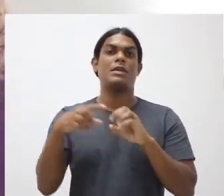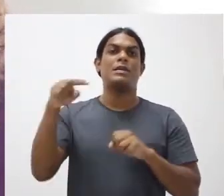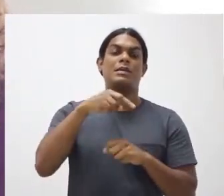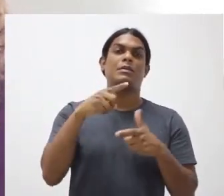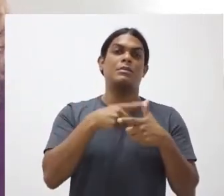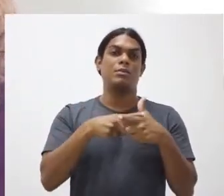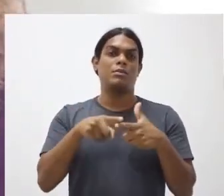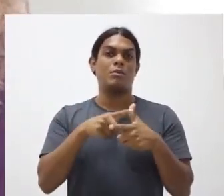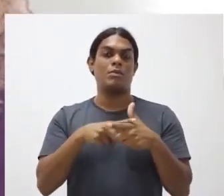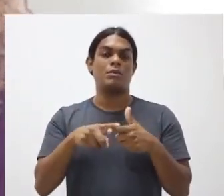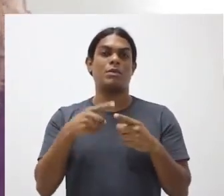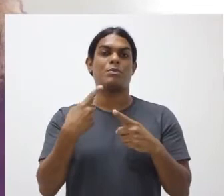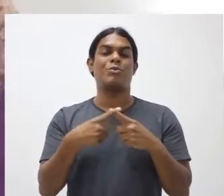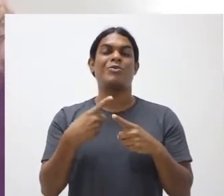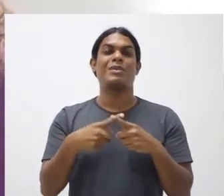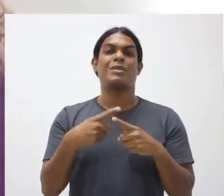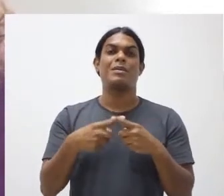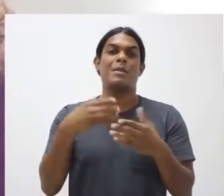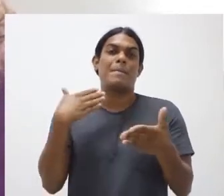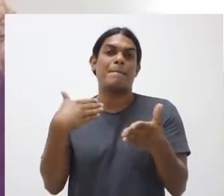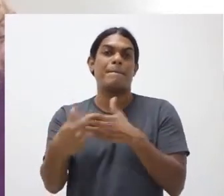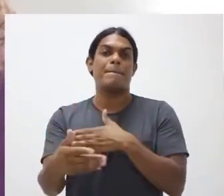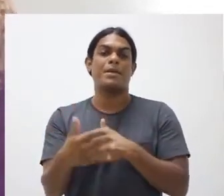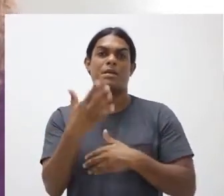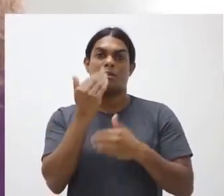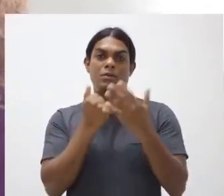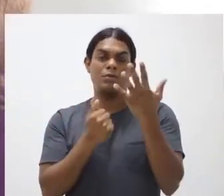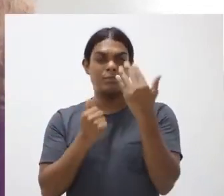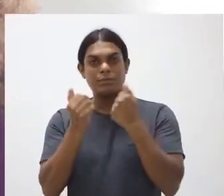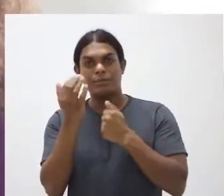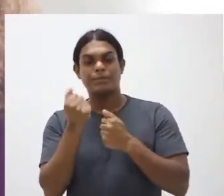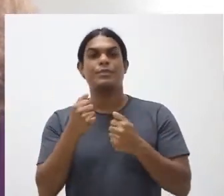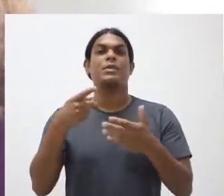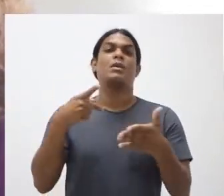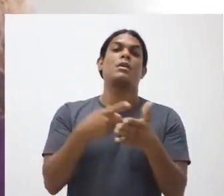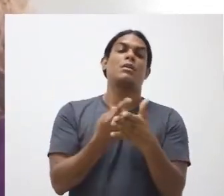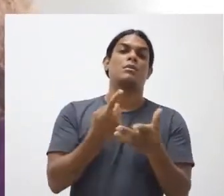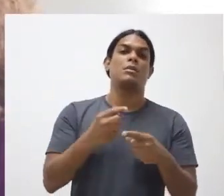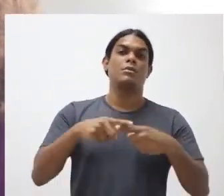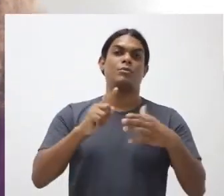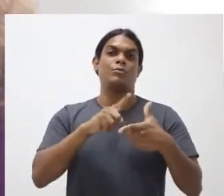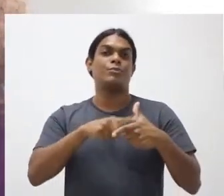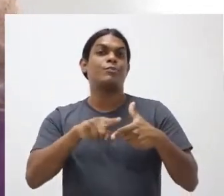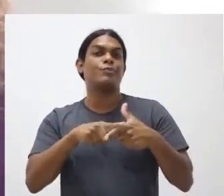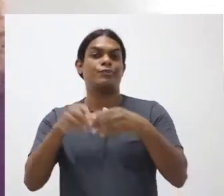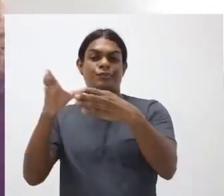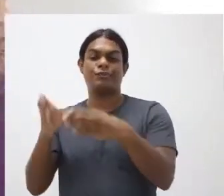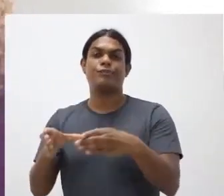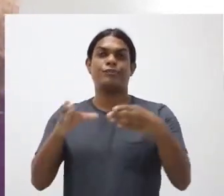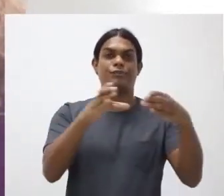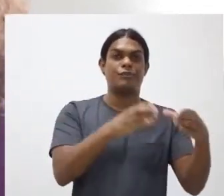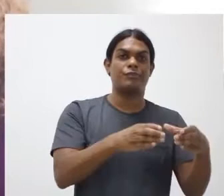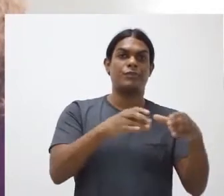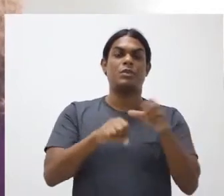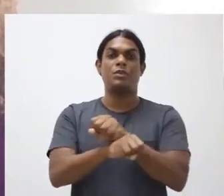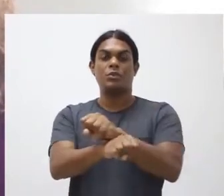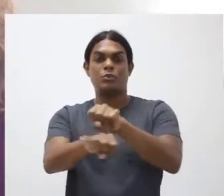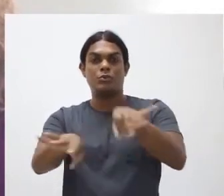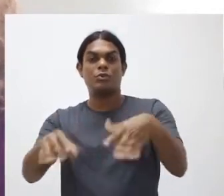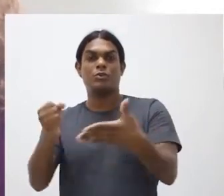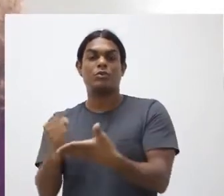essa situação porque a perda de alimentos acontece por problemas no transporte, na movimentação,